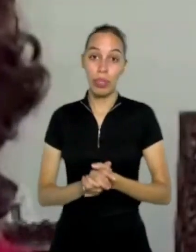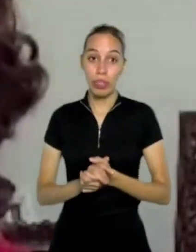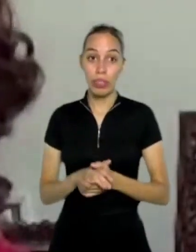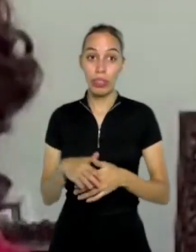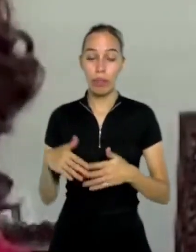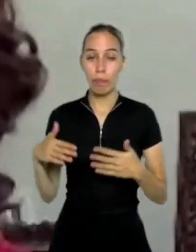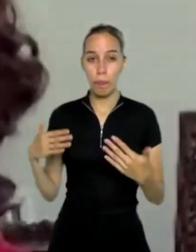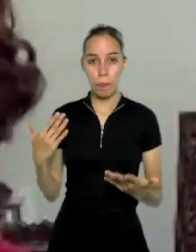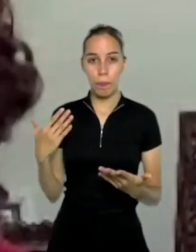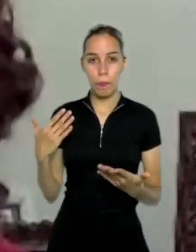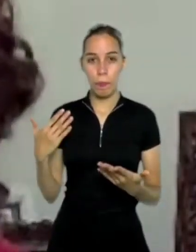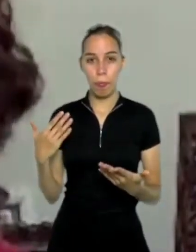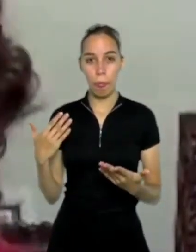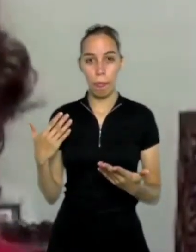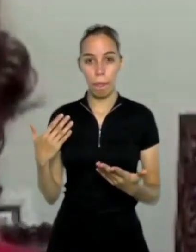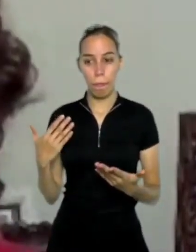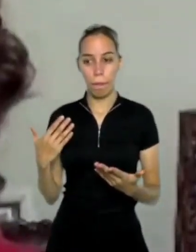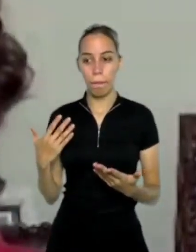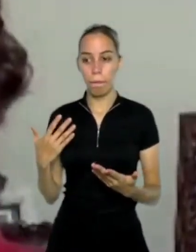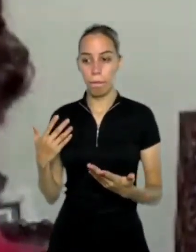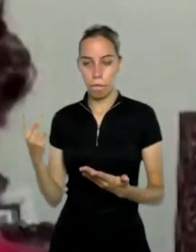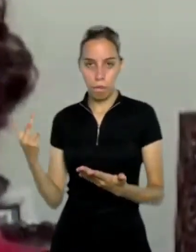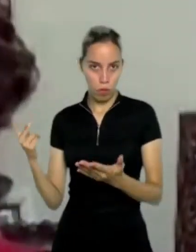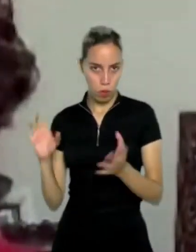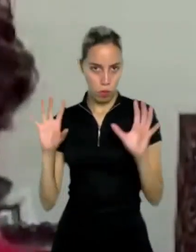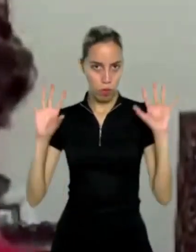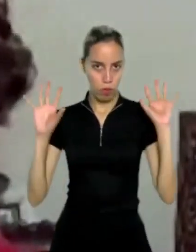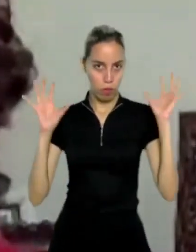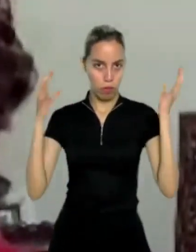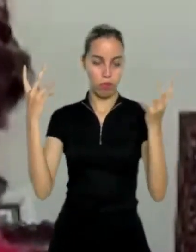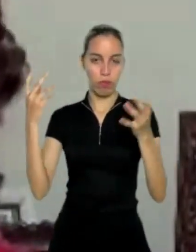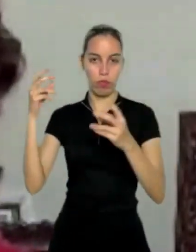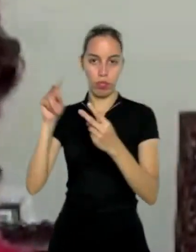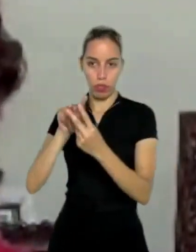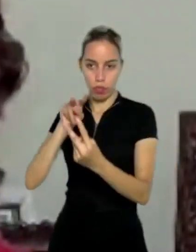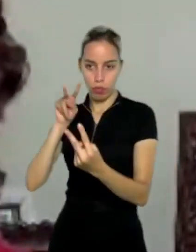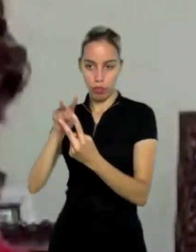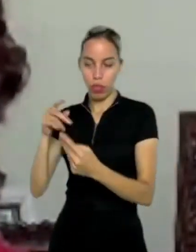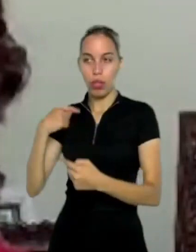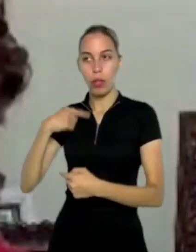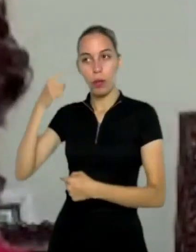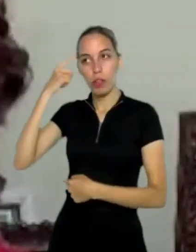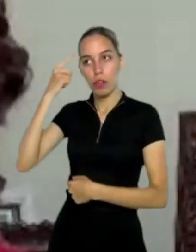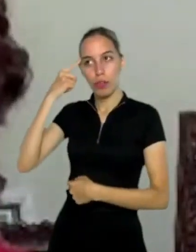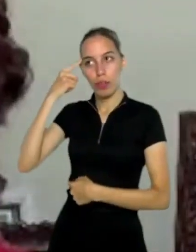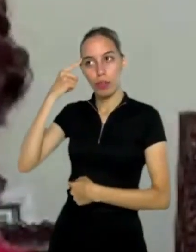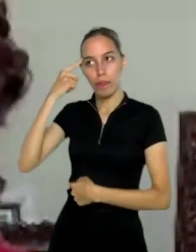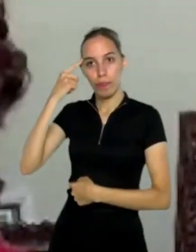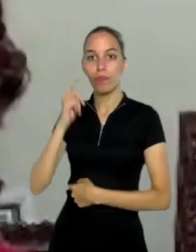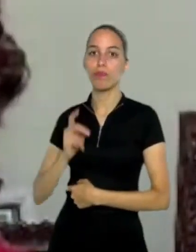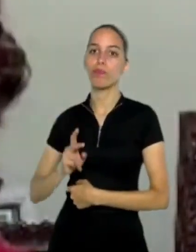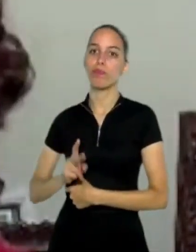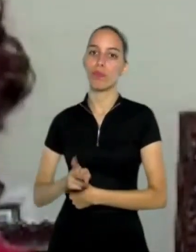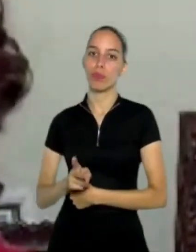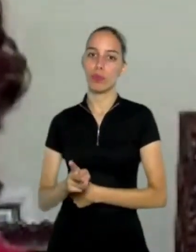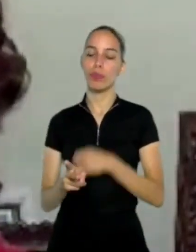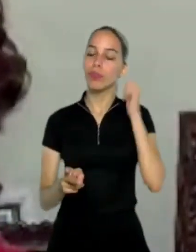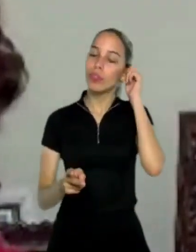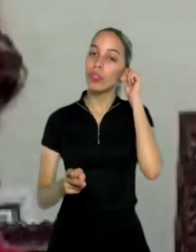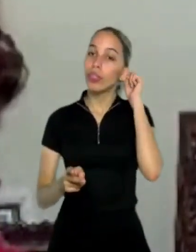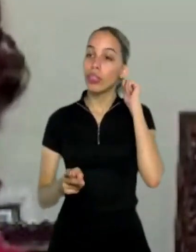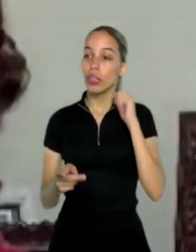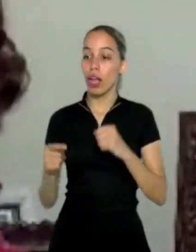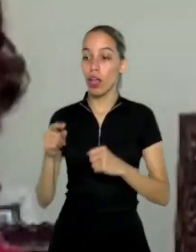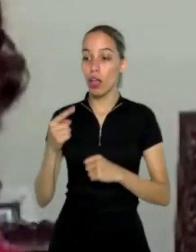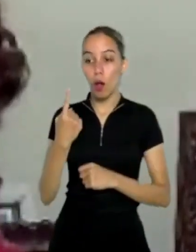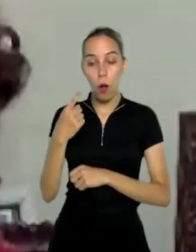essa peça literária online, eu resolvi continuar o trabalho. Então, durante 1 ano e meio,